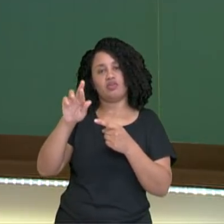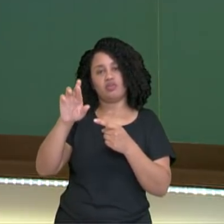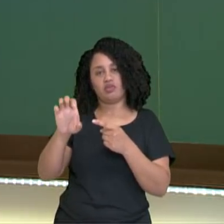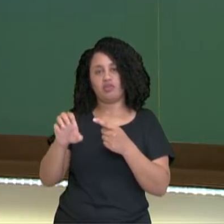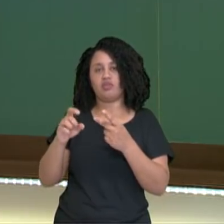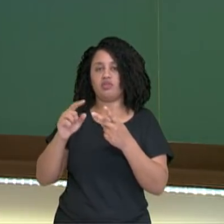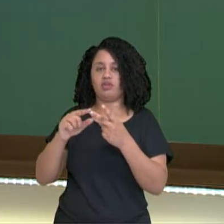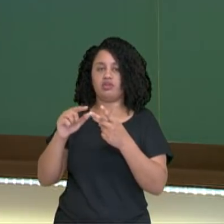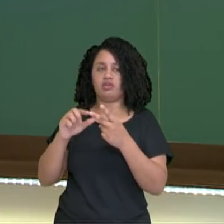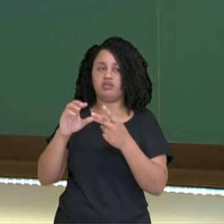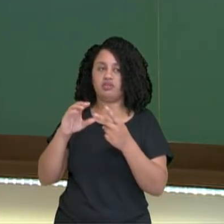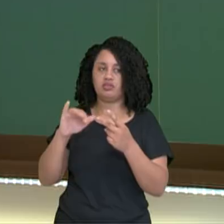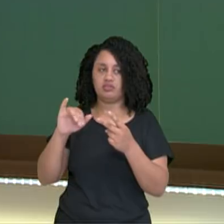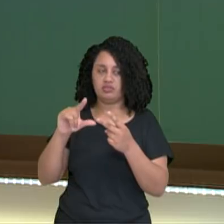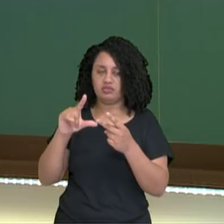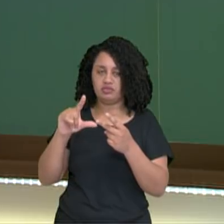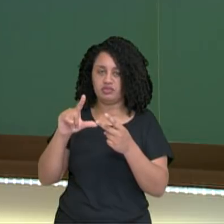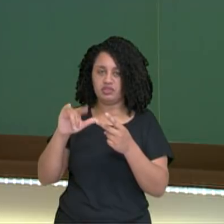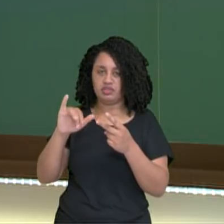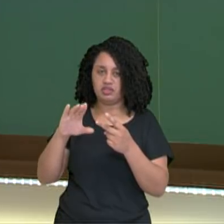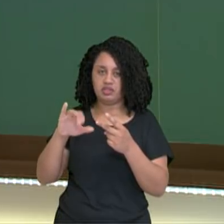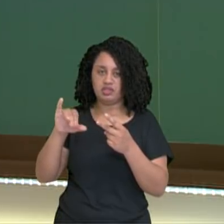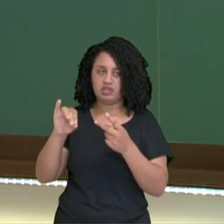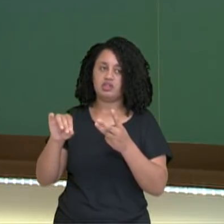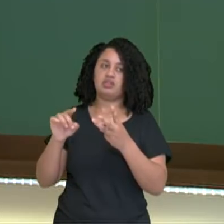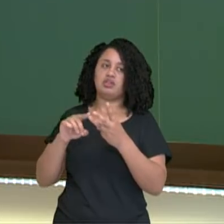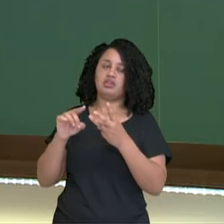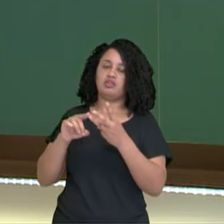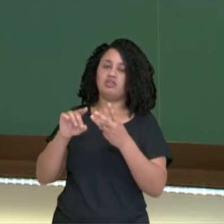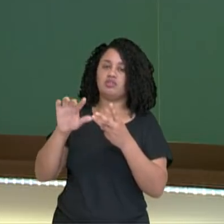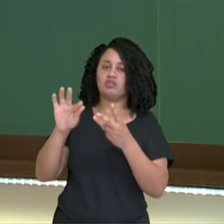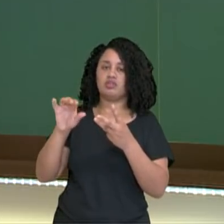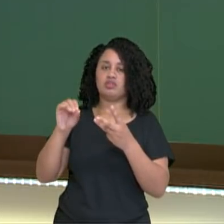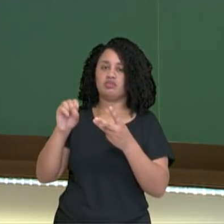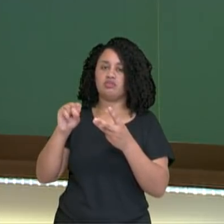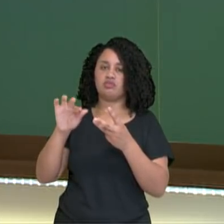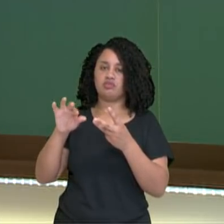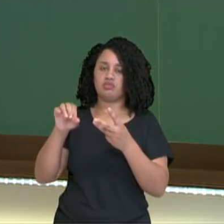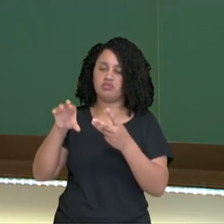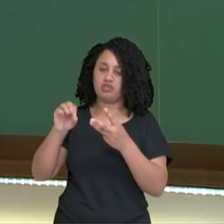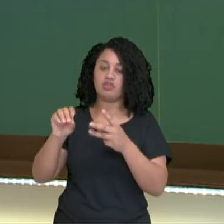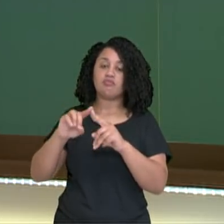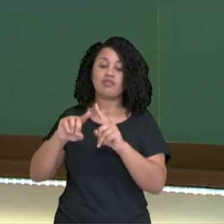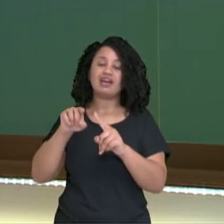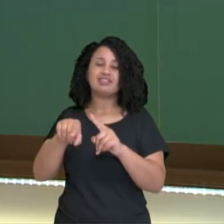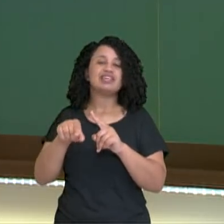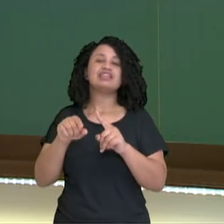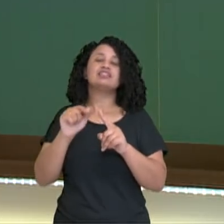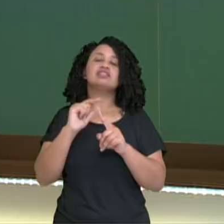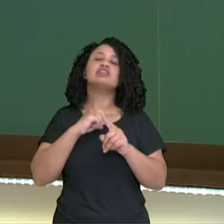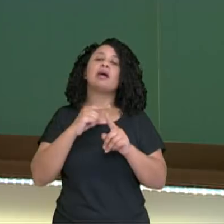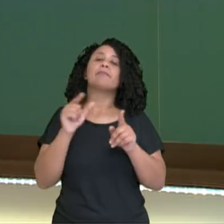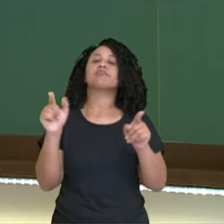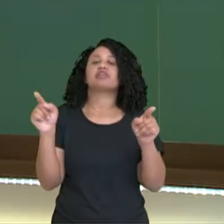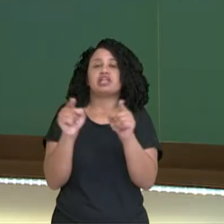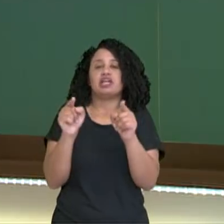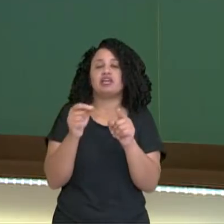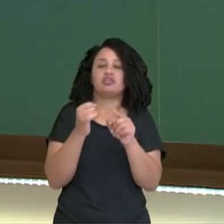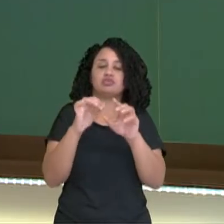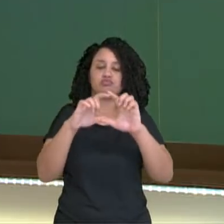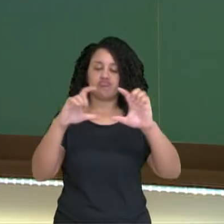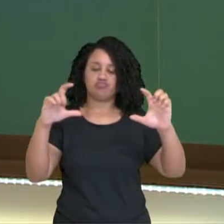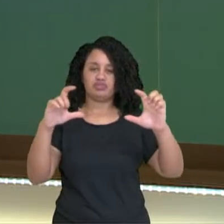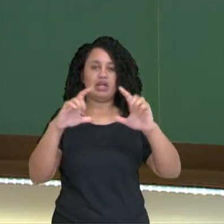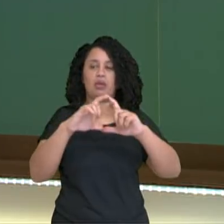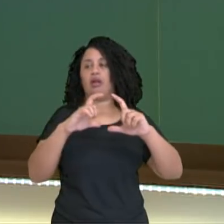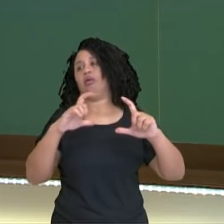essa possibilidade de ser infinitamente, tá? E a estabilidade química dessas cadeias são bem inferiores